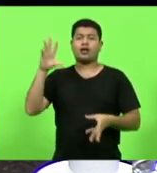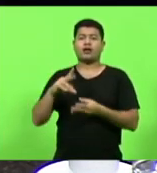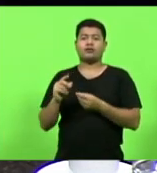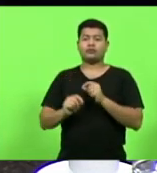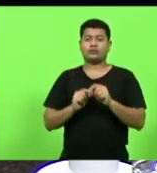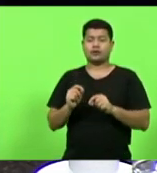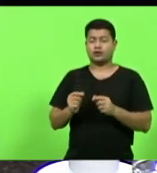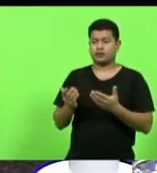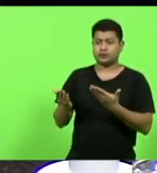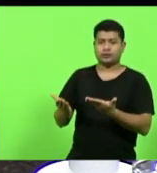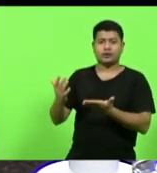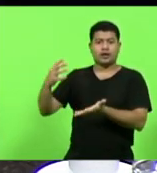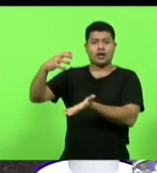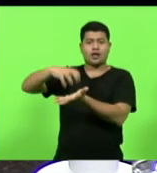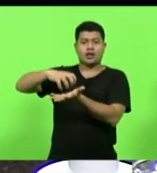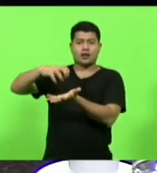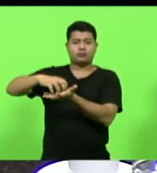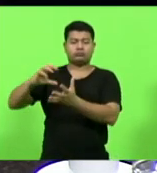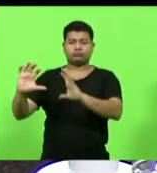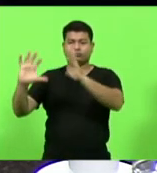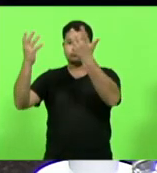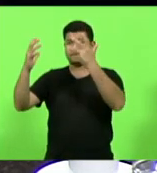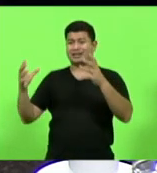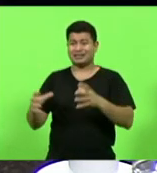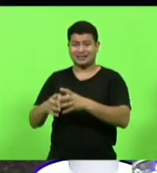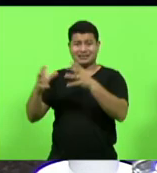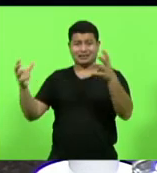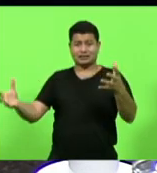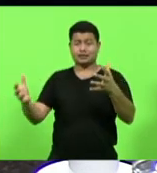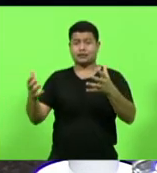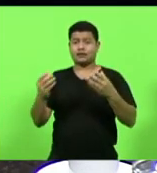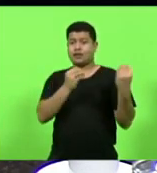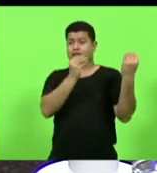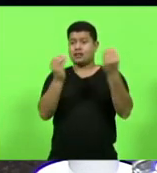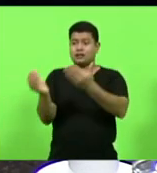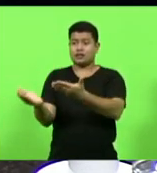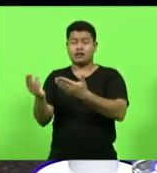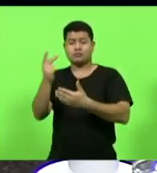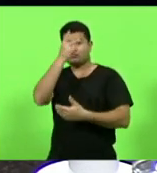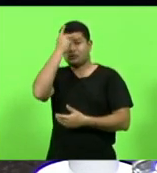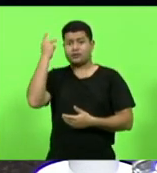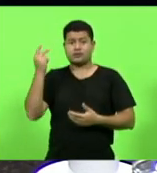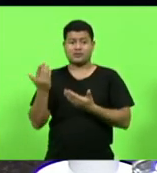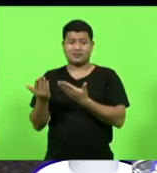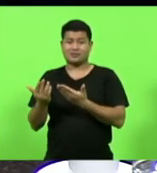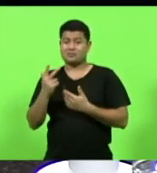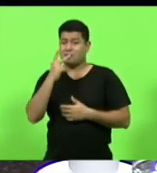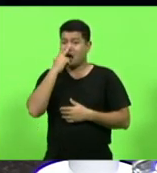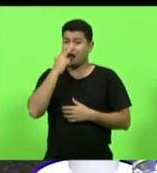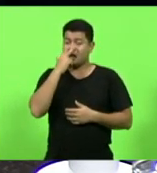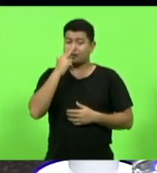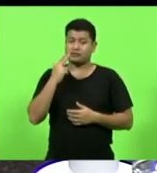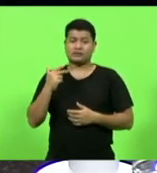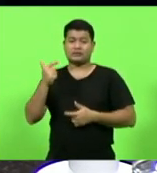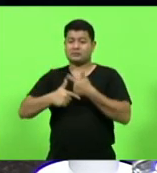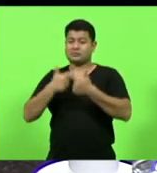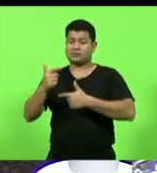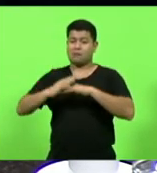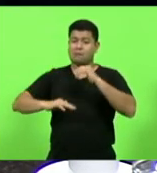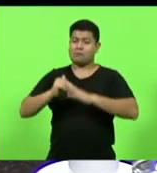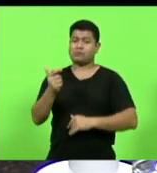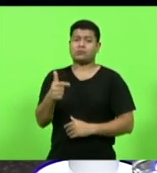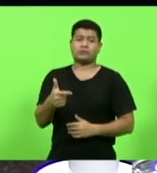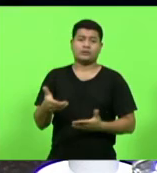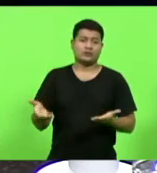estrutura, como o Centro de Convenções de Balneário Camboriú, não seja entregue a especuladores e aventureiros. Também não se